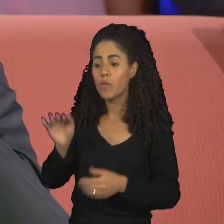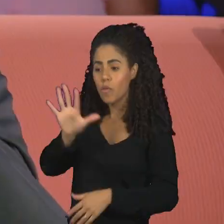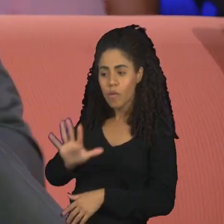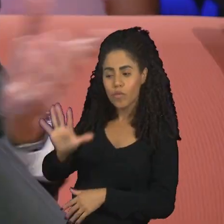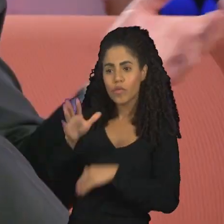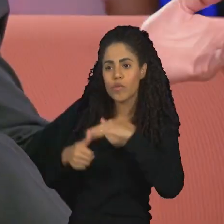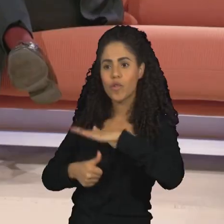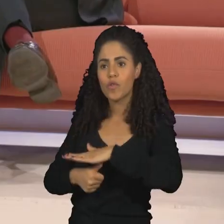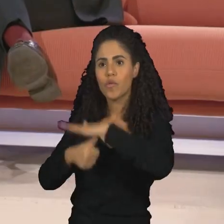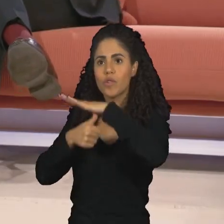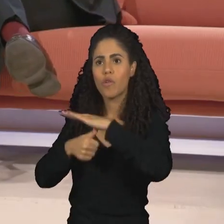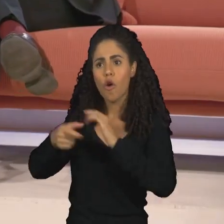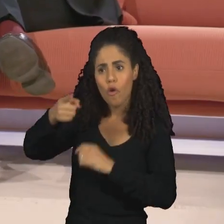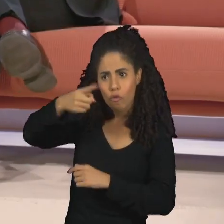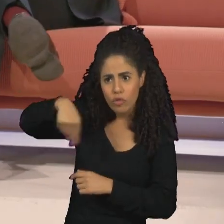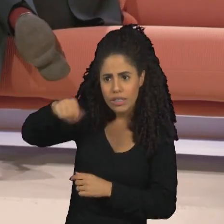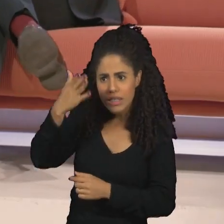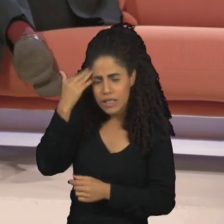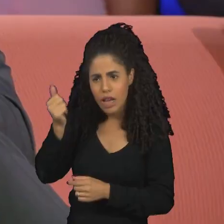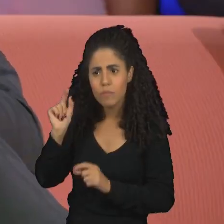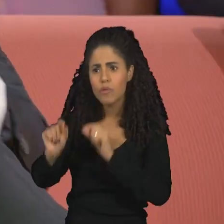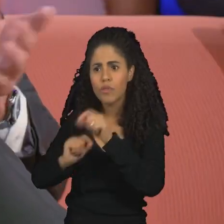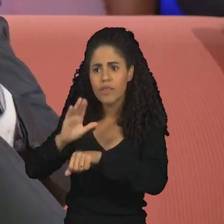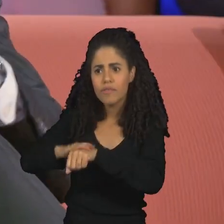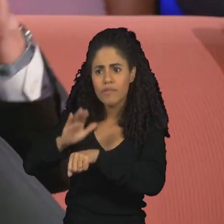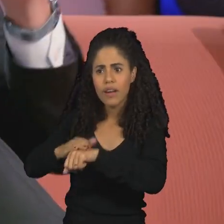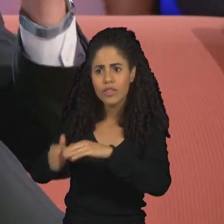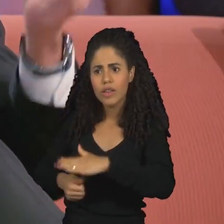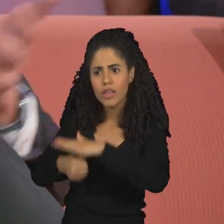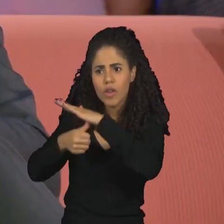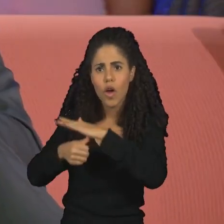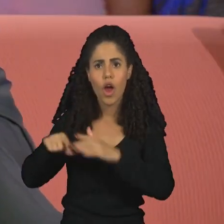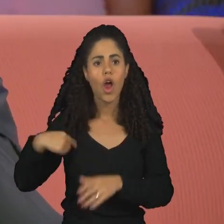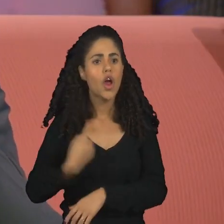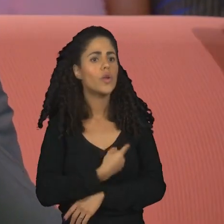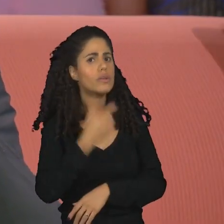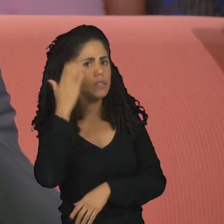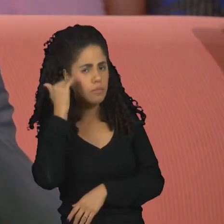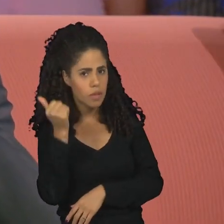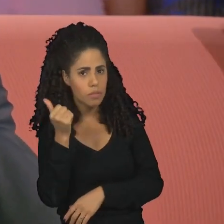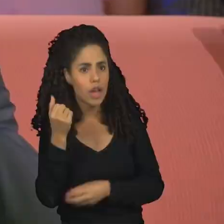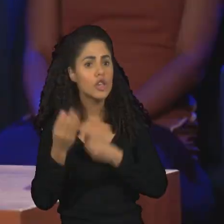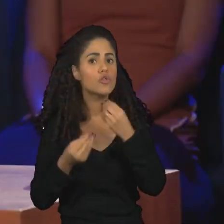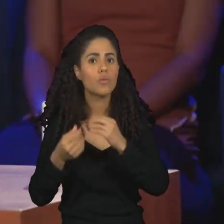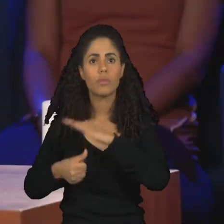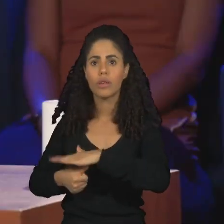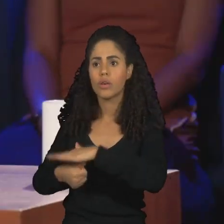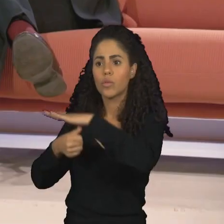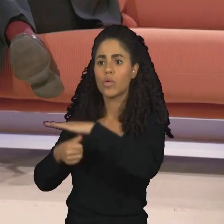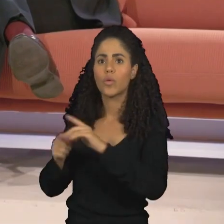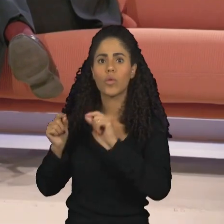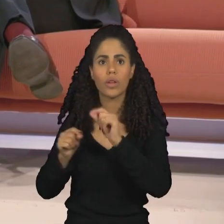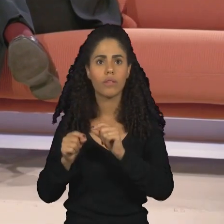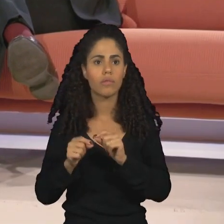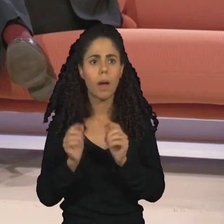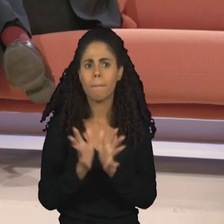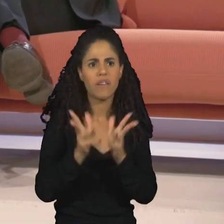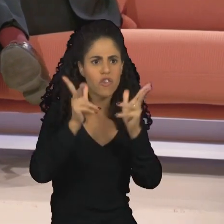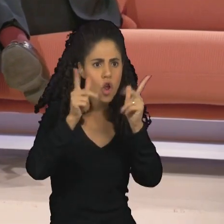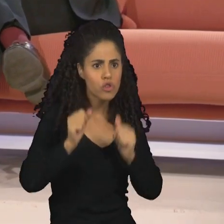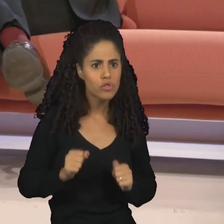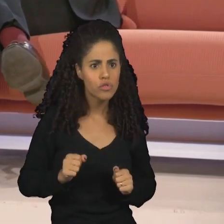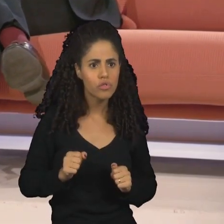pouco... Não sei se vocês sabem o que faz um reitor, né? A gente sabe meio como é que reitor é chamado, André?